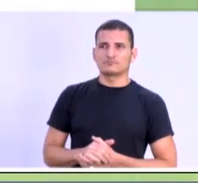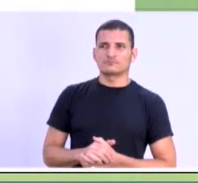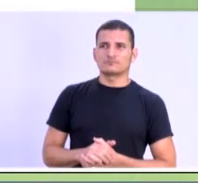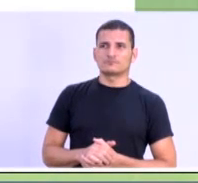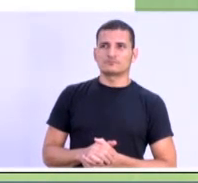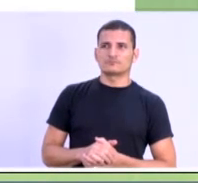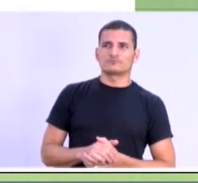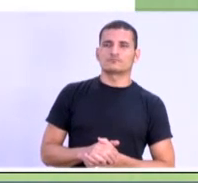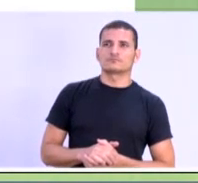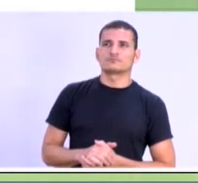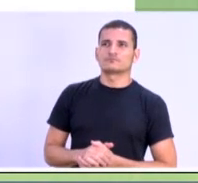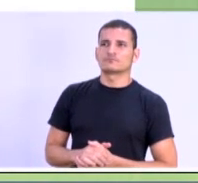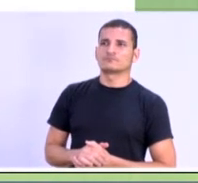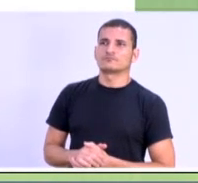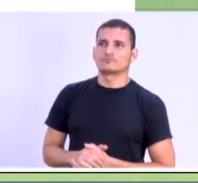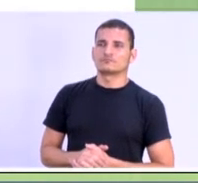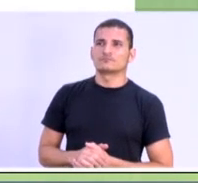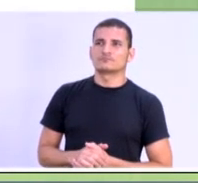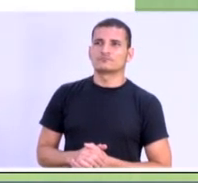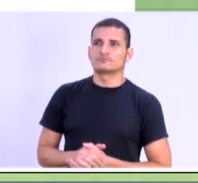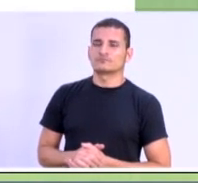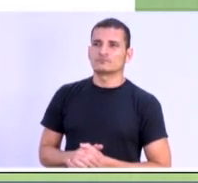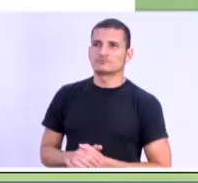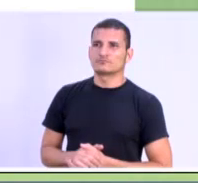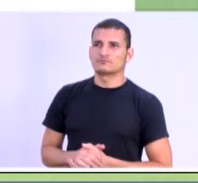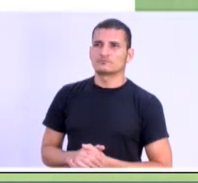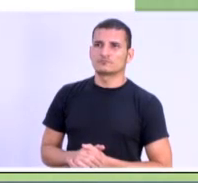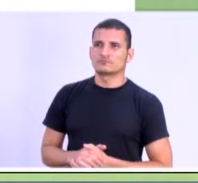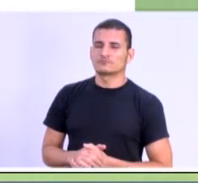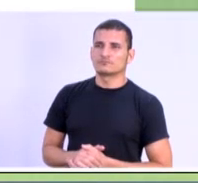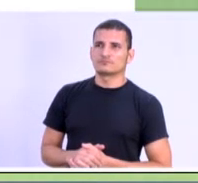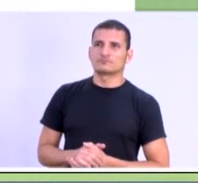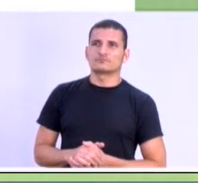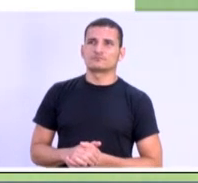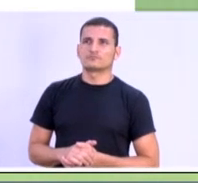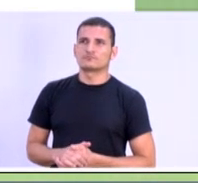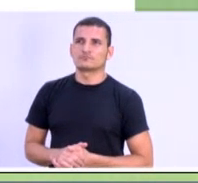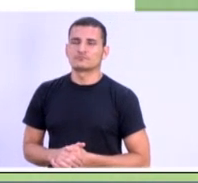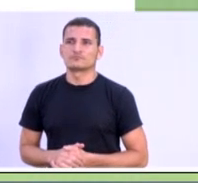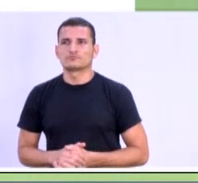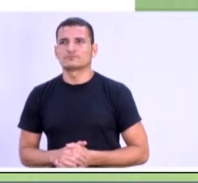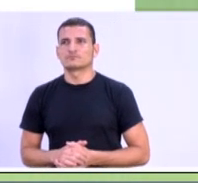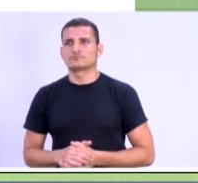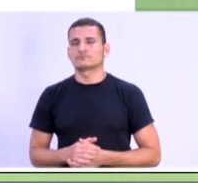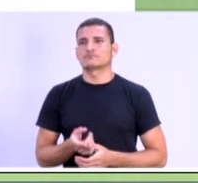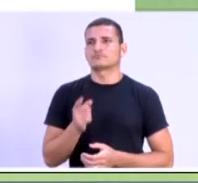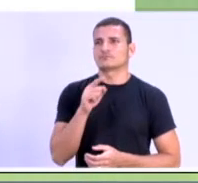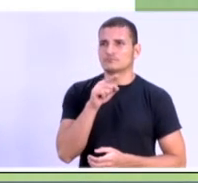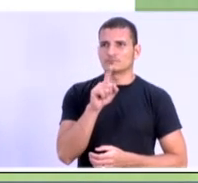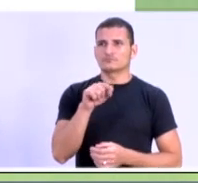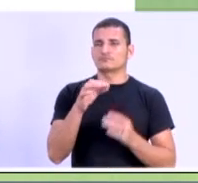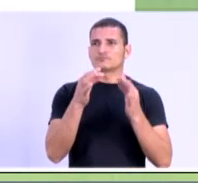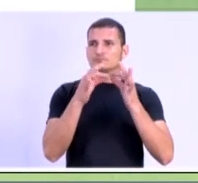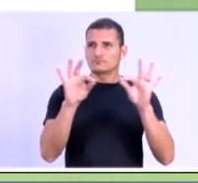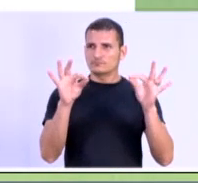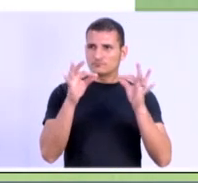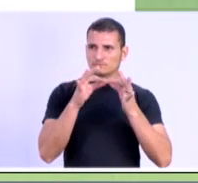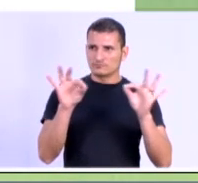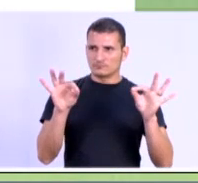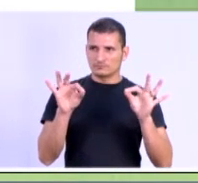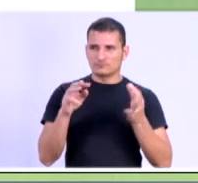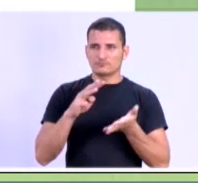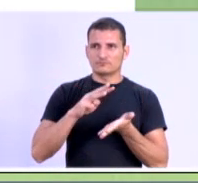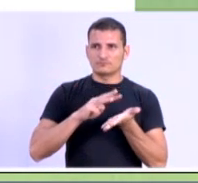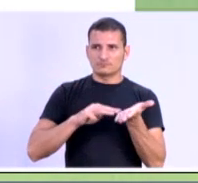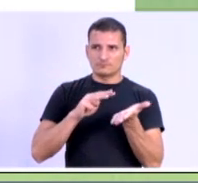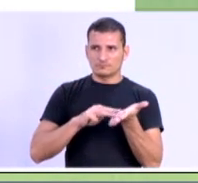tenho que passar como parâmetro o valor do depósito. Essa aí, gente, então, é a sintaxe, tá, de um método.